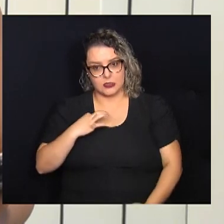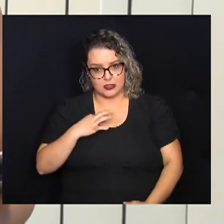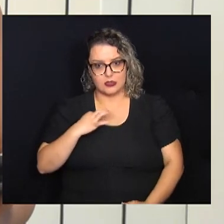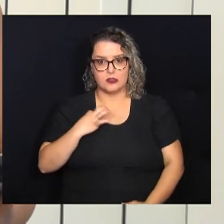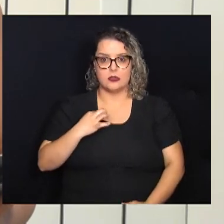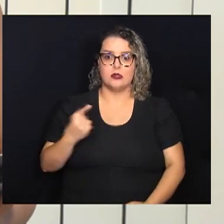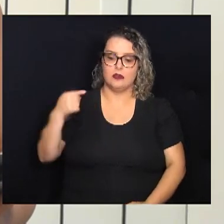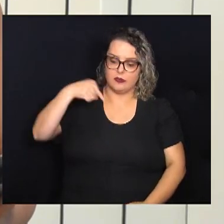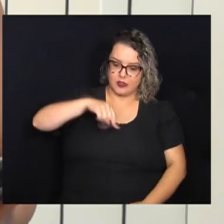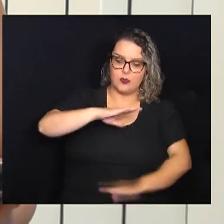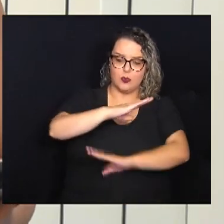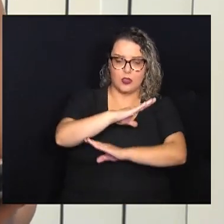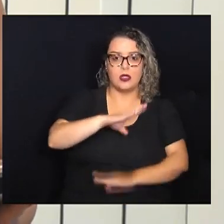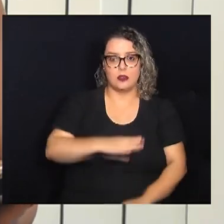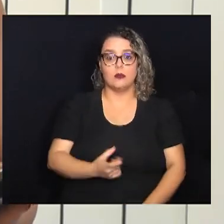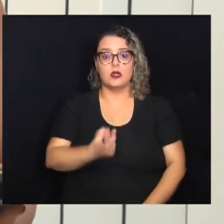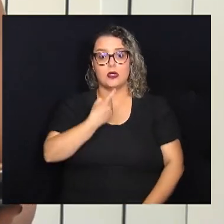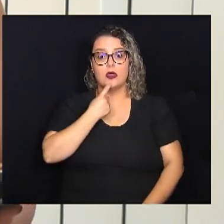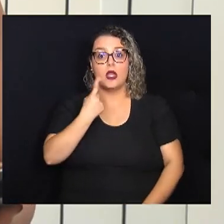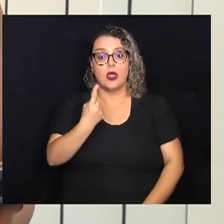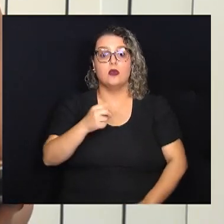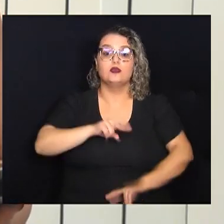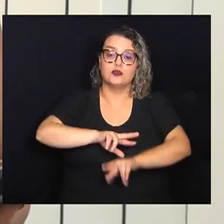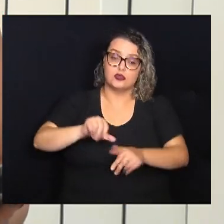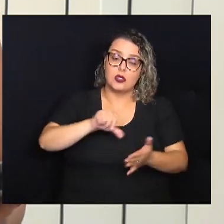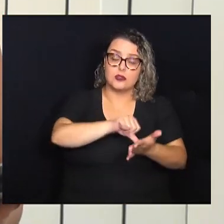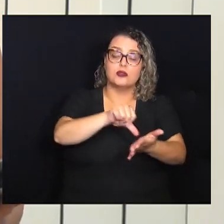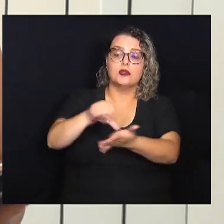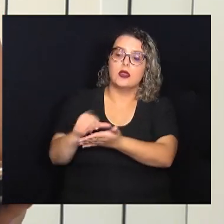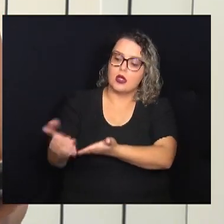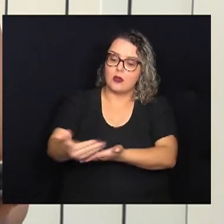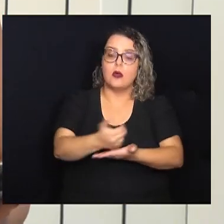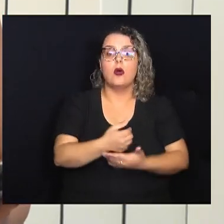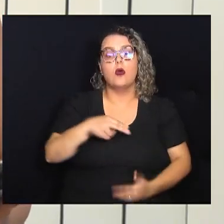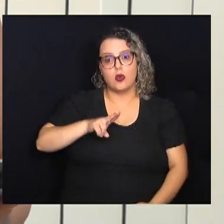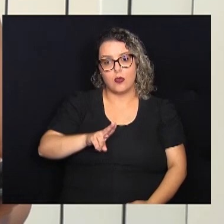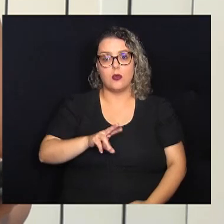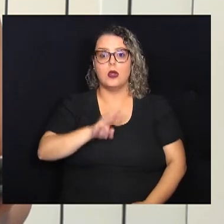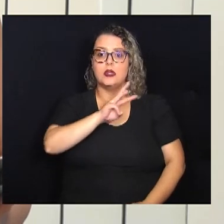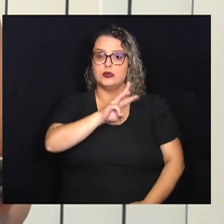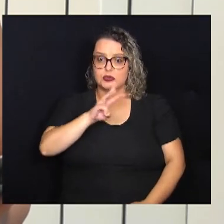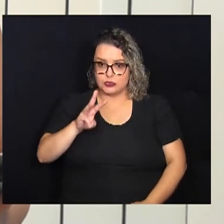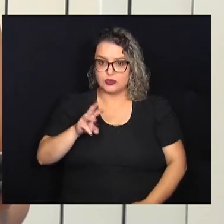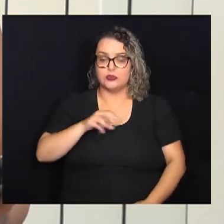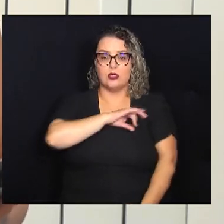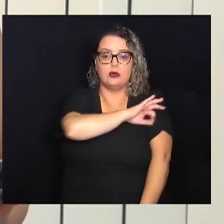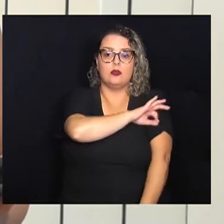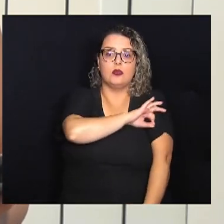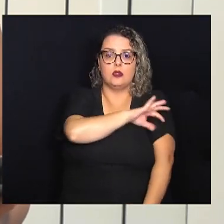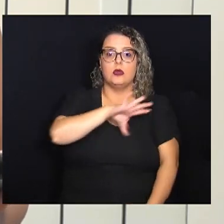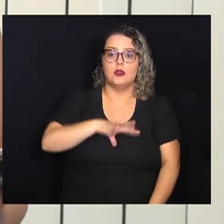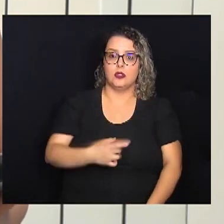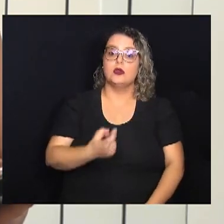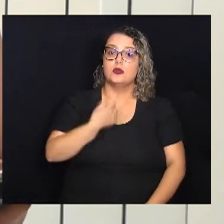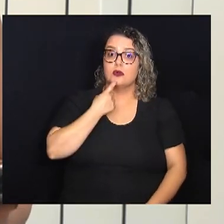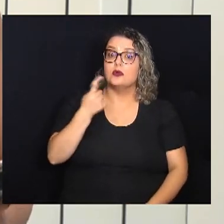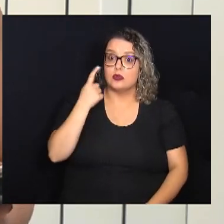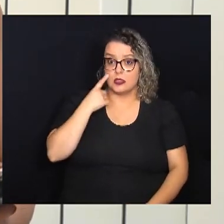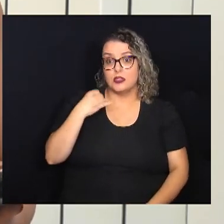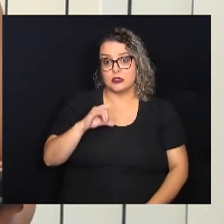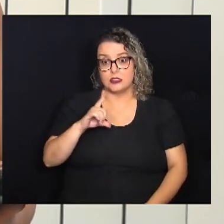aqui para a Câmara Municipal de Campinas, que é um dos postos de arrecadação, ou então entre lá no site da Prefeitura de Campinas e veja se tem